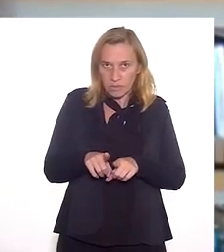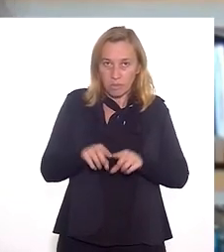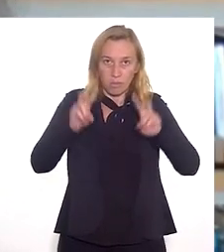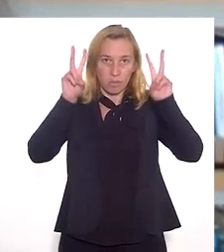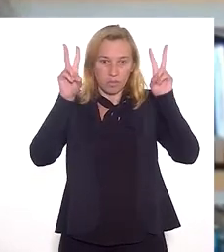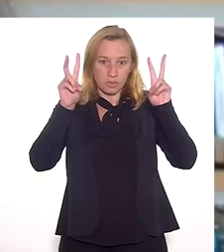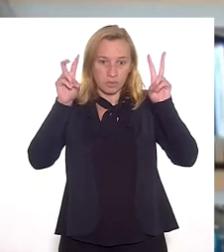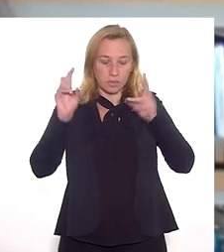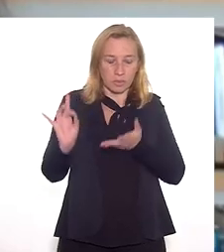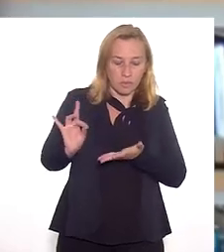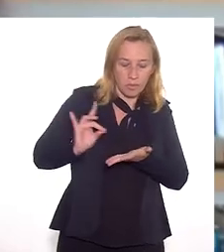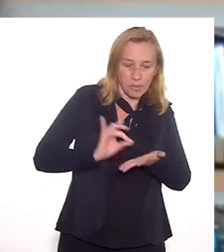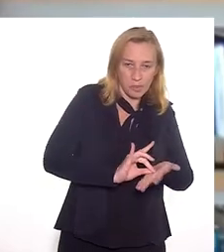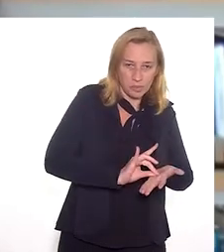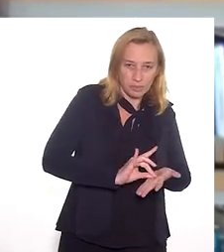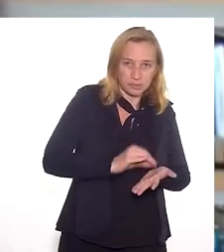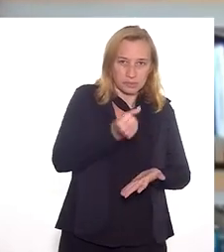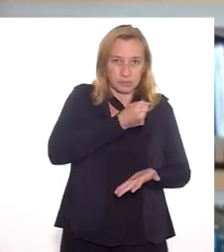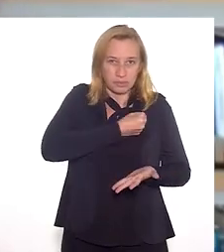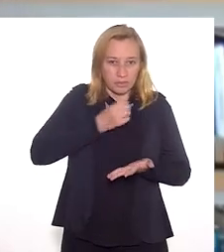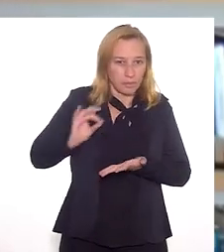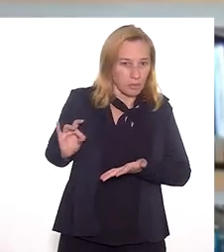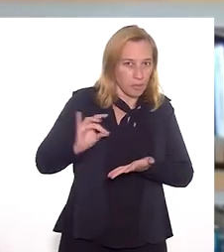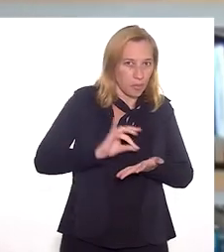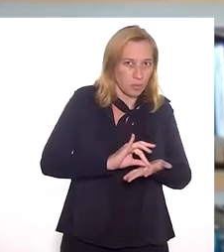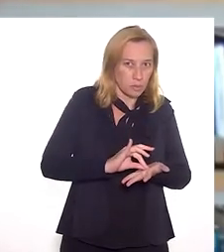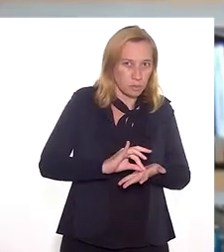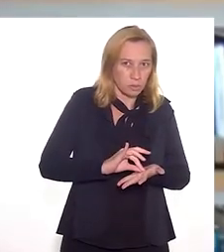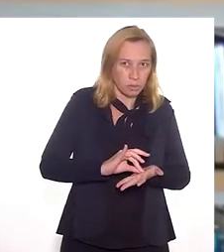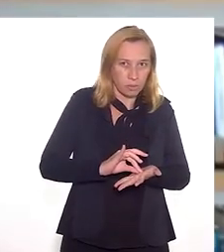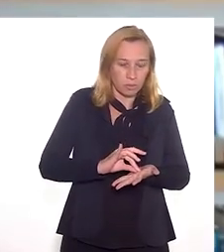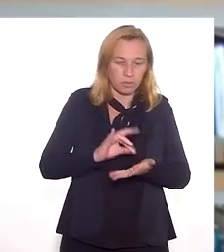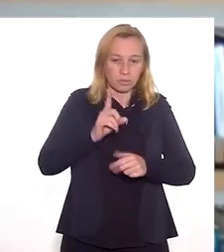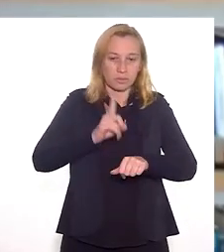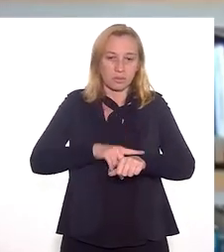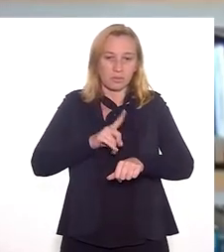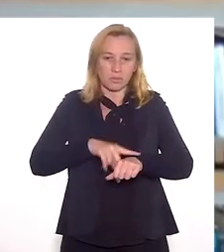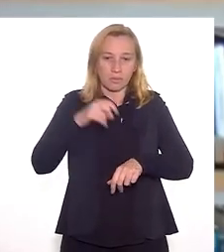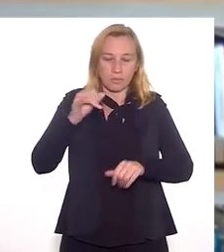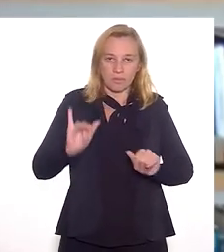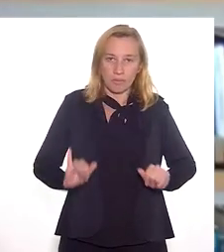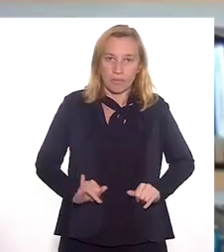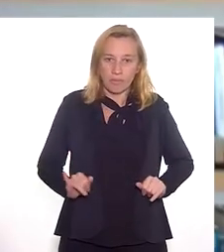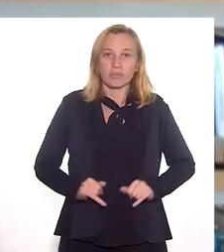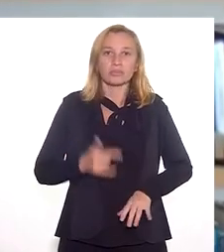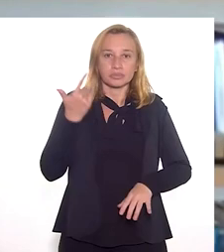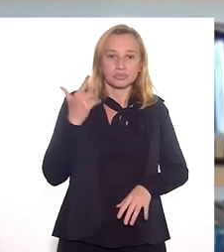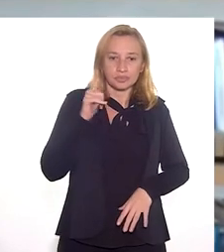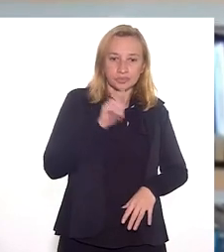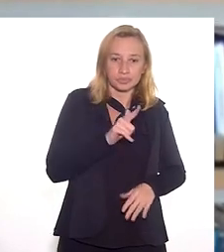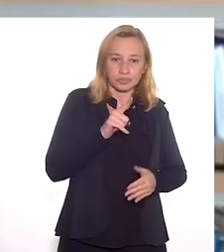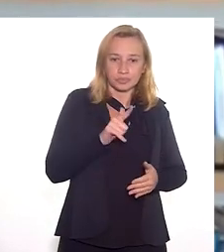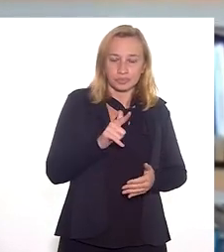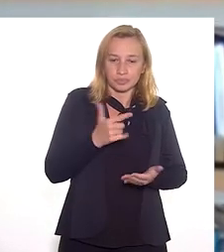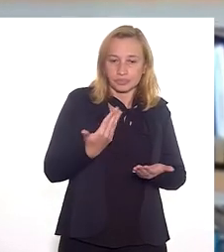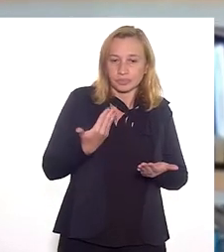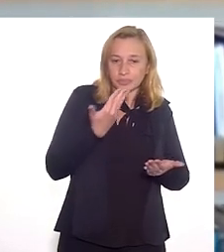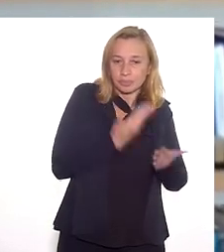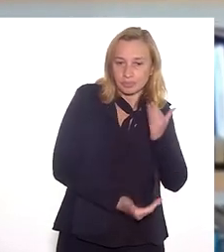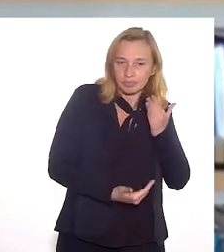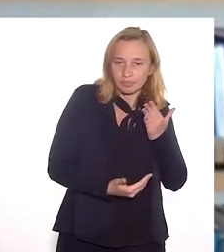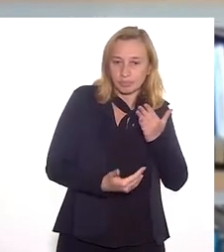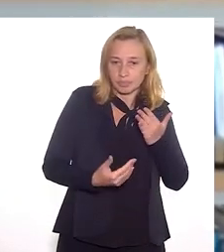enfrentam esse fato da realidade, esse dado da realidade, na hora da dor,